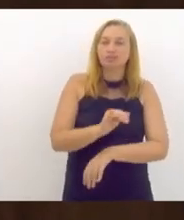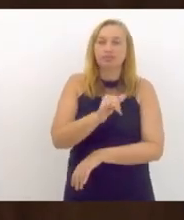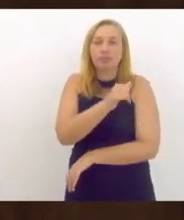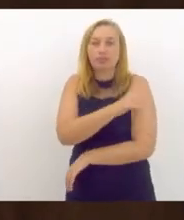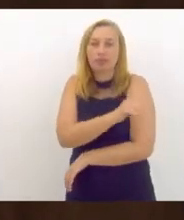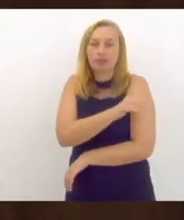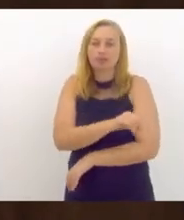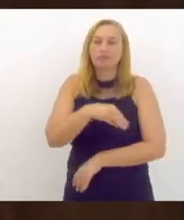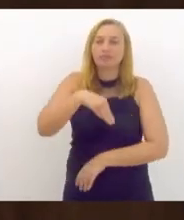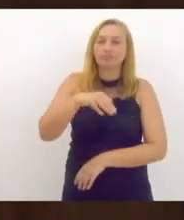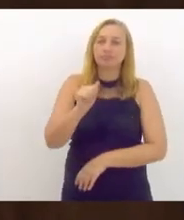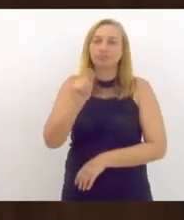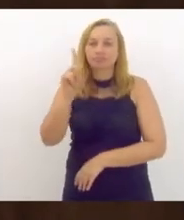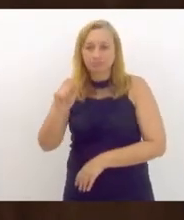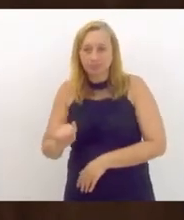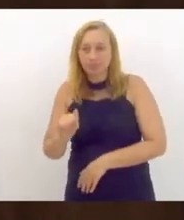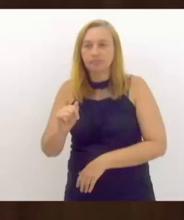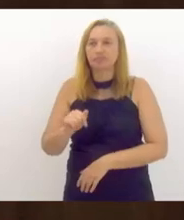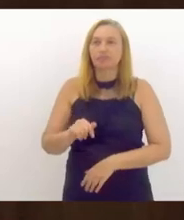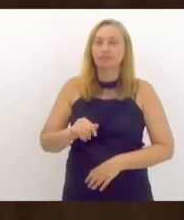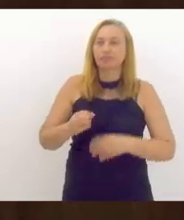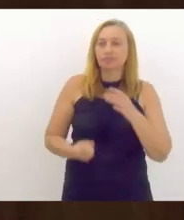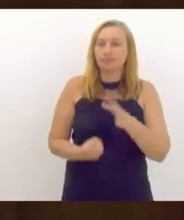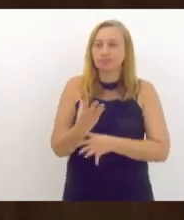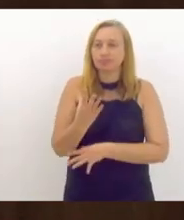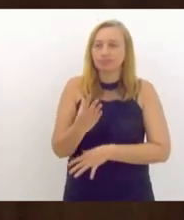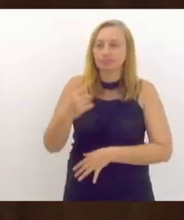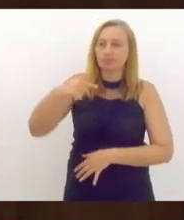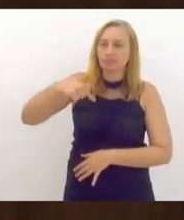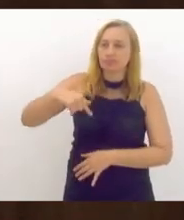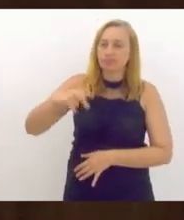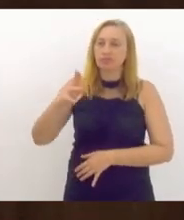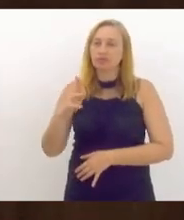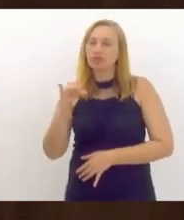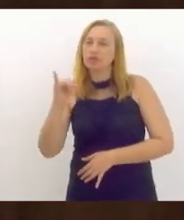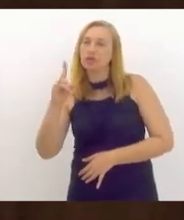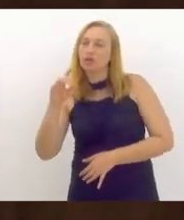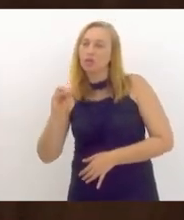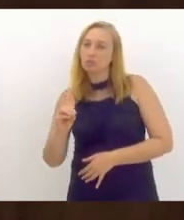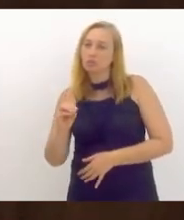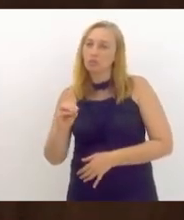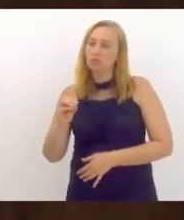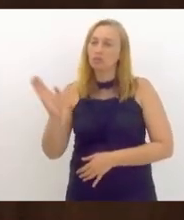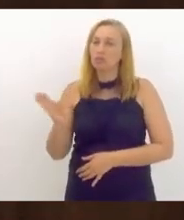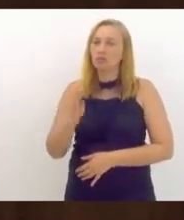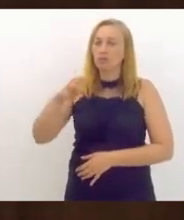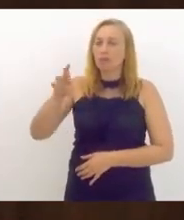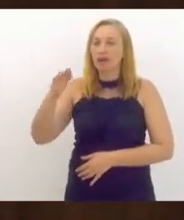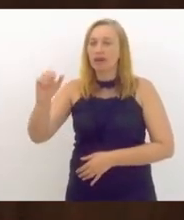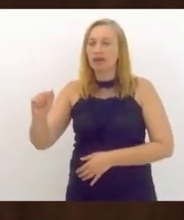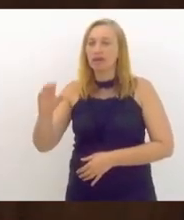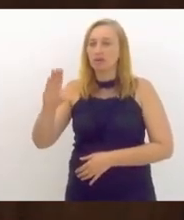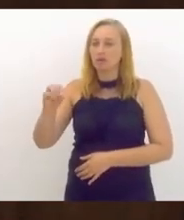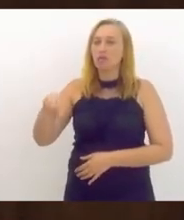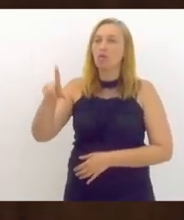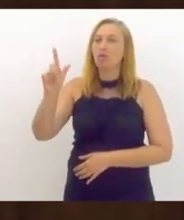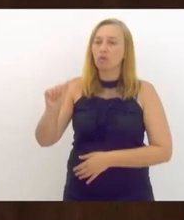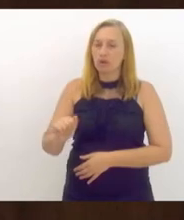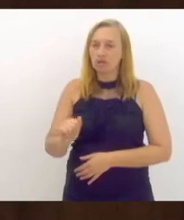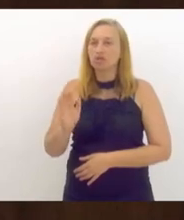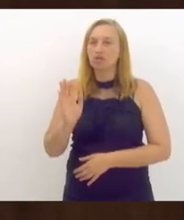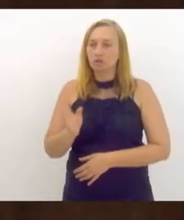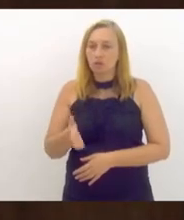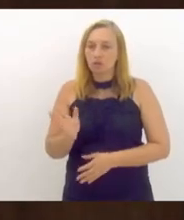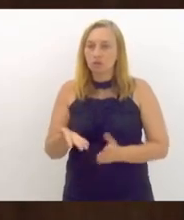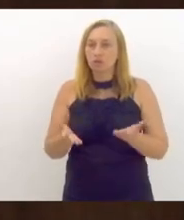Janeiro, em Magé, ela então fundou o Quilombo Maria Conga. Esse quilombo é reconhecido